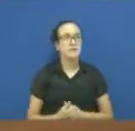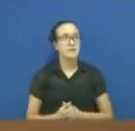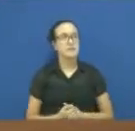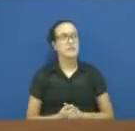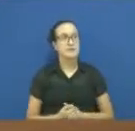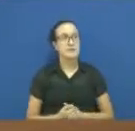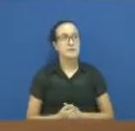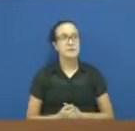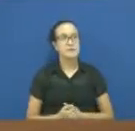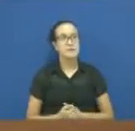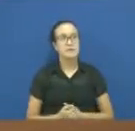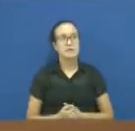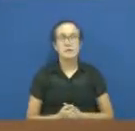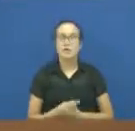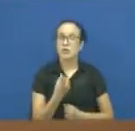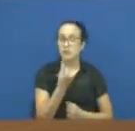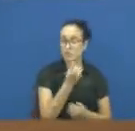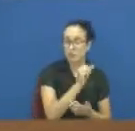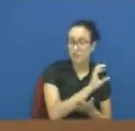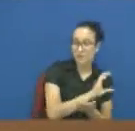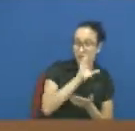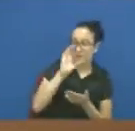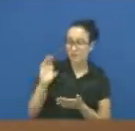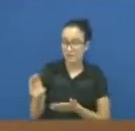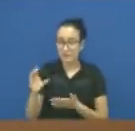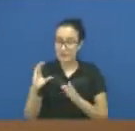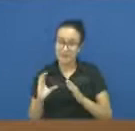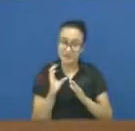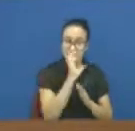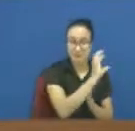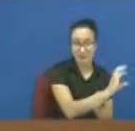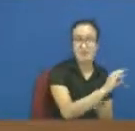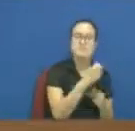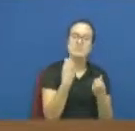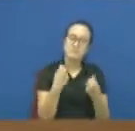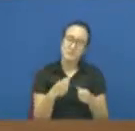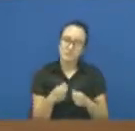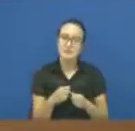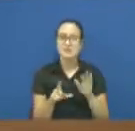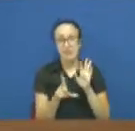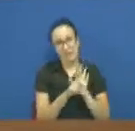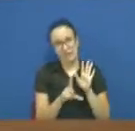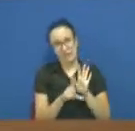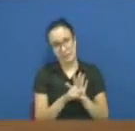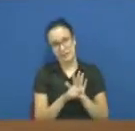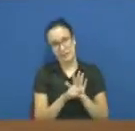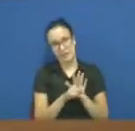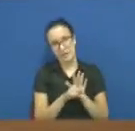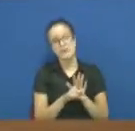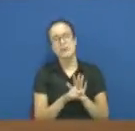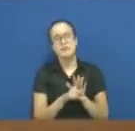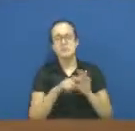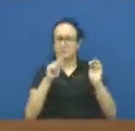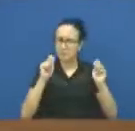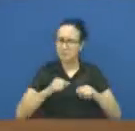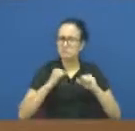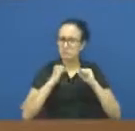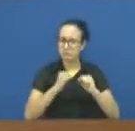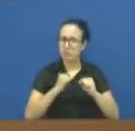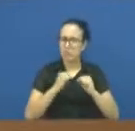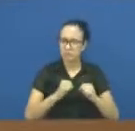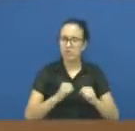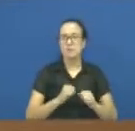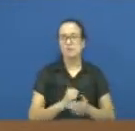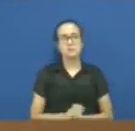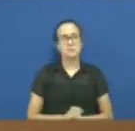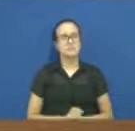o Winner precisa passar por orçamento municipal, precisa passar por um canal oficial. A gente está permitindo com que esse canal aconteça.